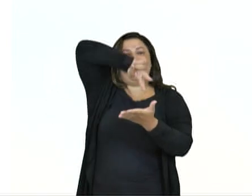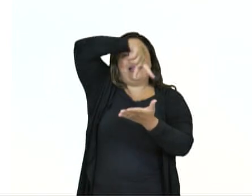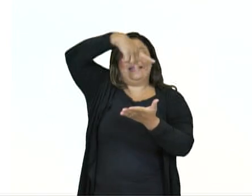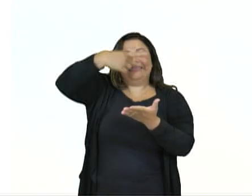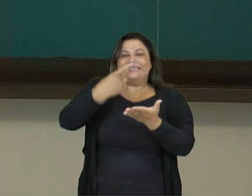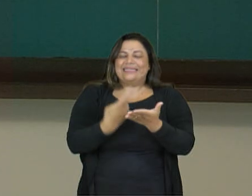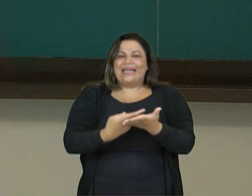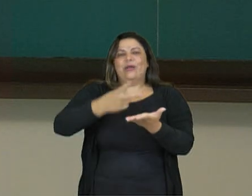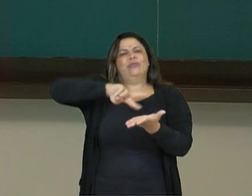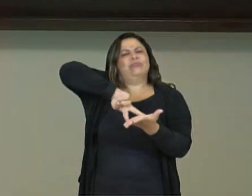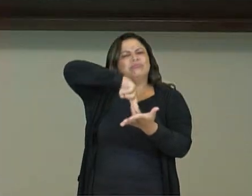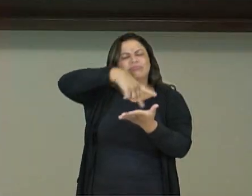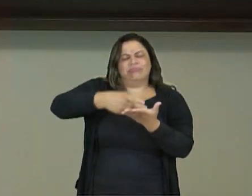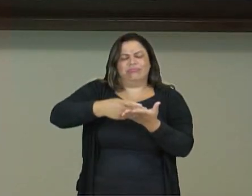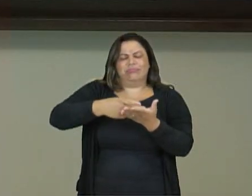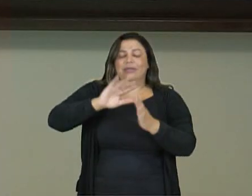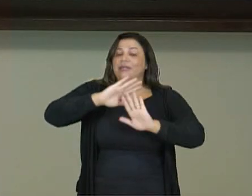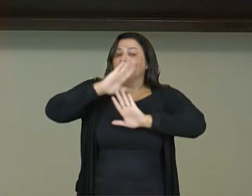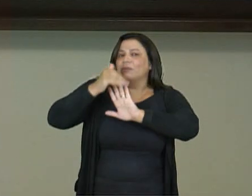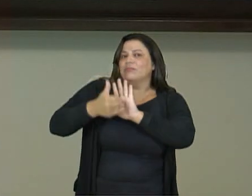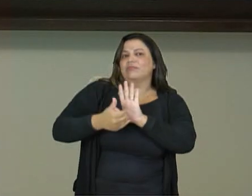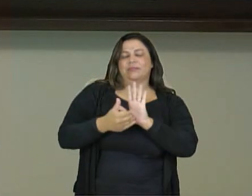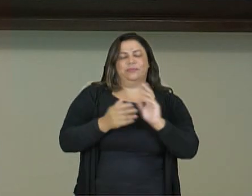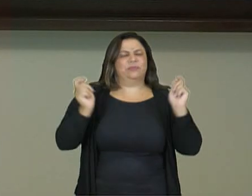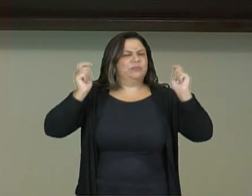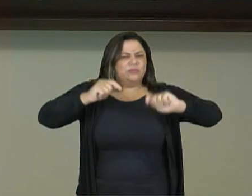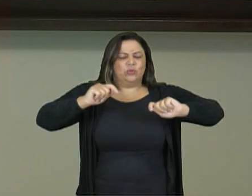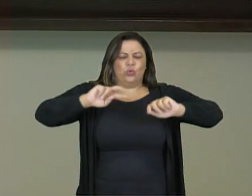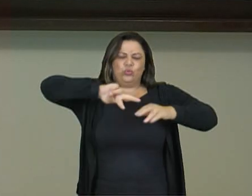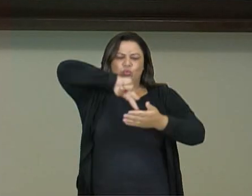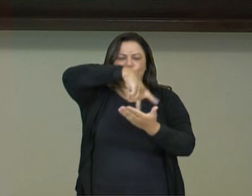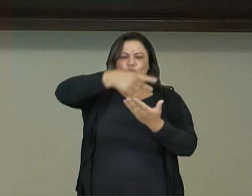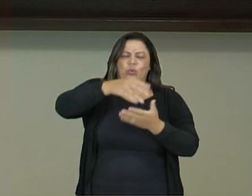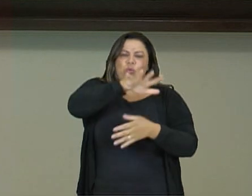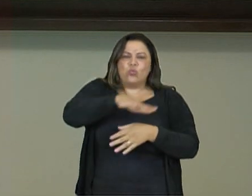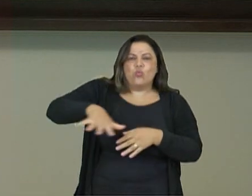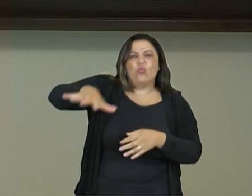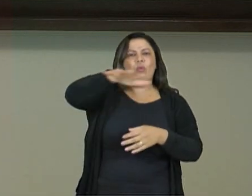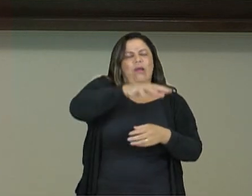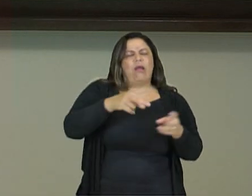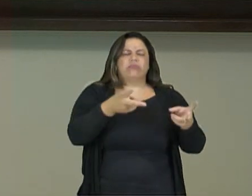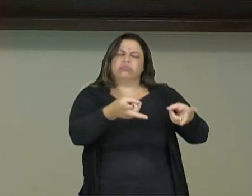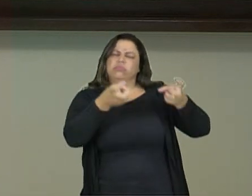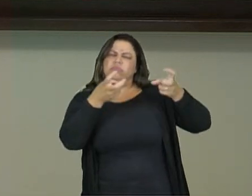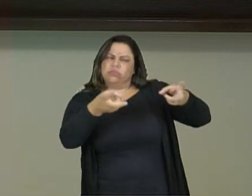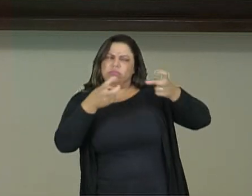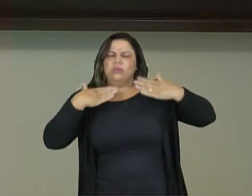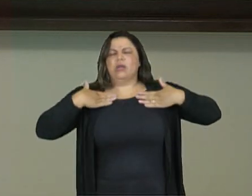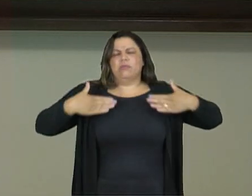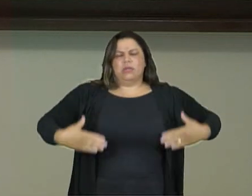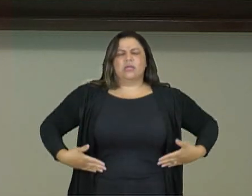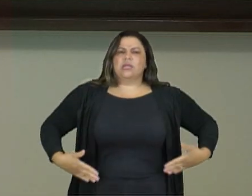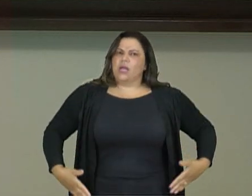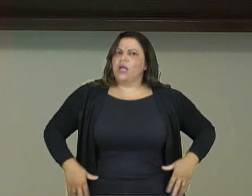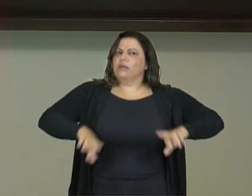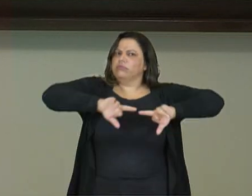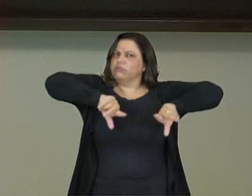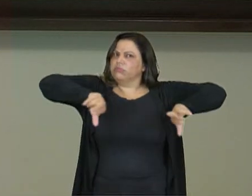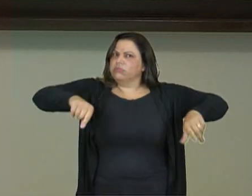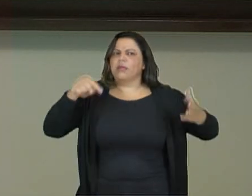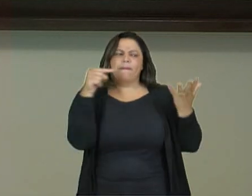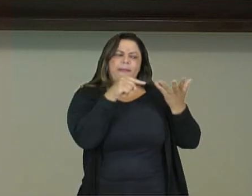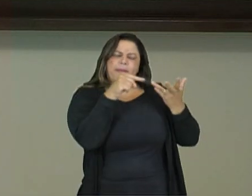e elevações. Se vocês perceberem, dentro do movimento corporal da dança existe uma